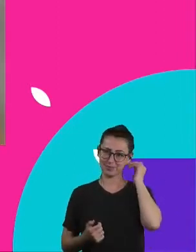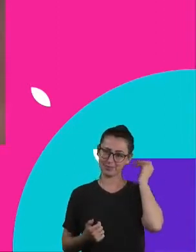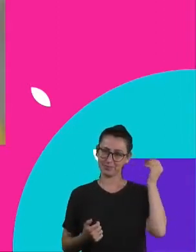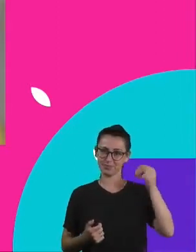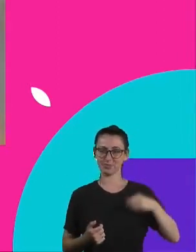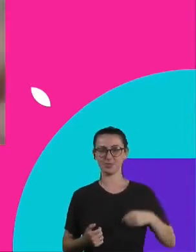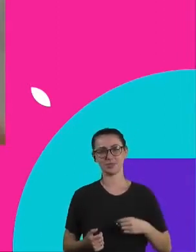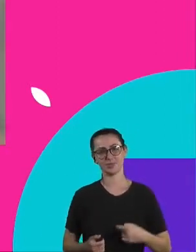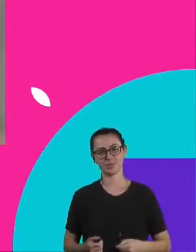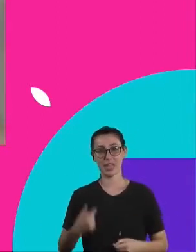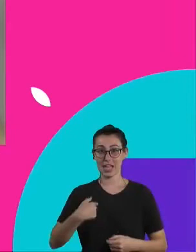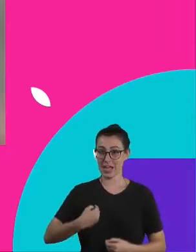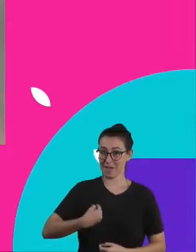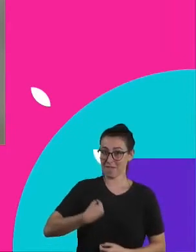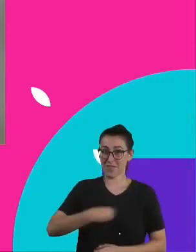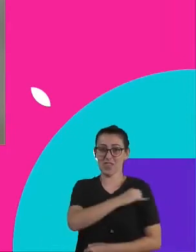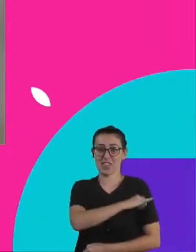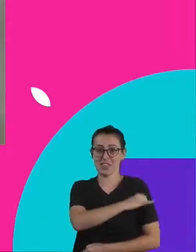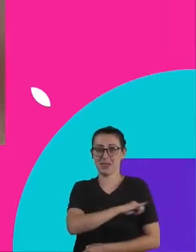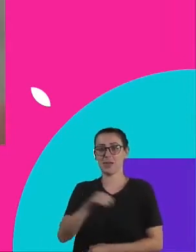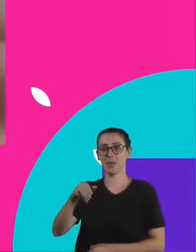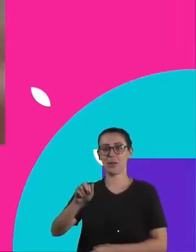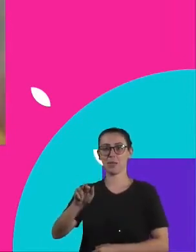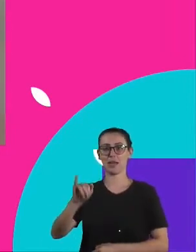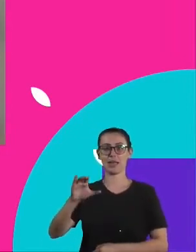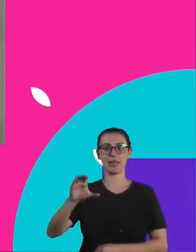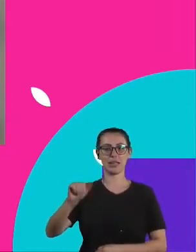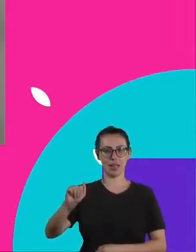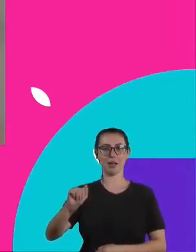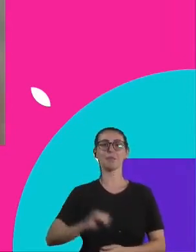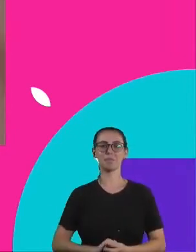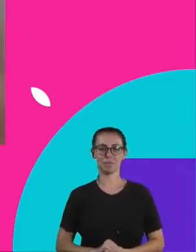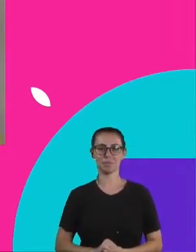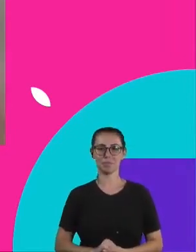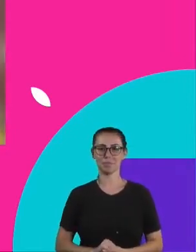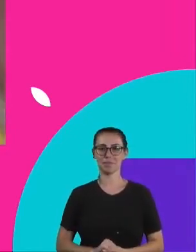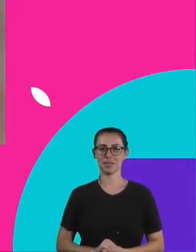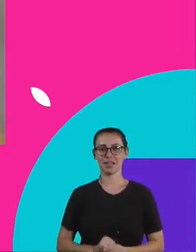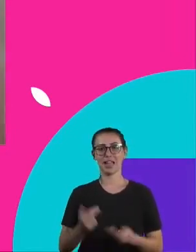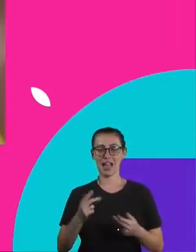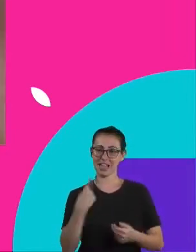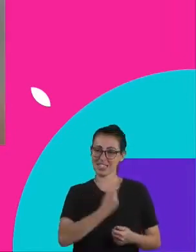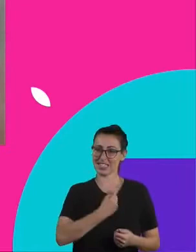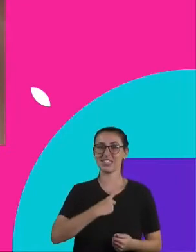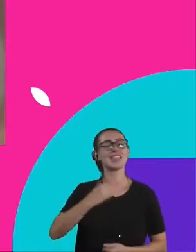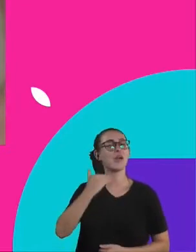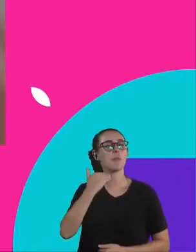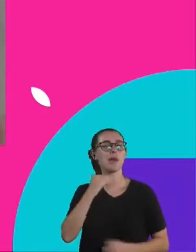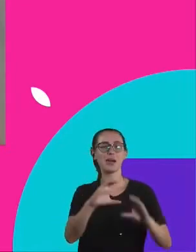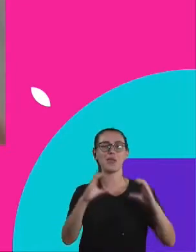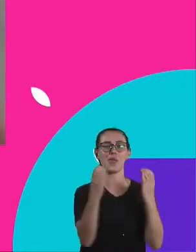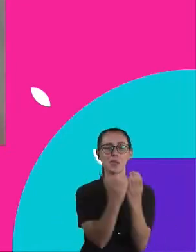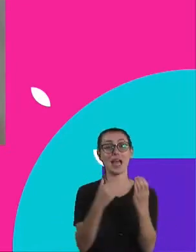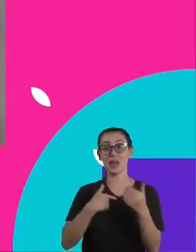em Maricá, na cidade do Rio de Janeiro. A gente tem aqui um banco comunitário também, eu acompanho os bancos comunitários do